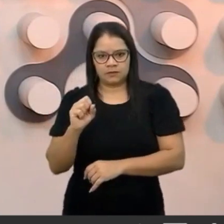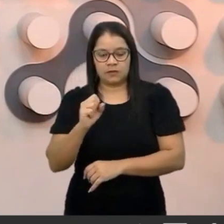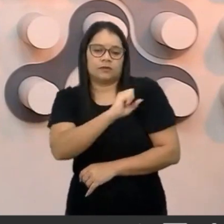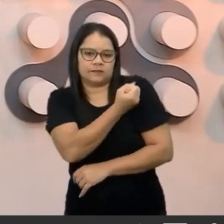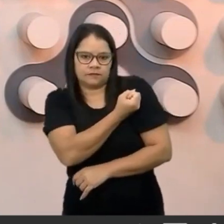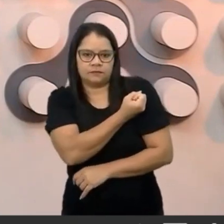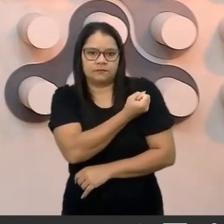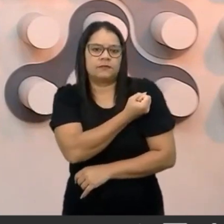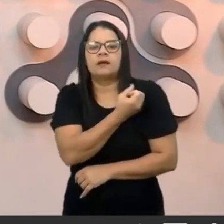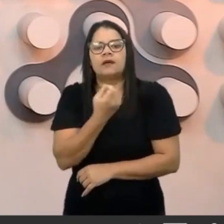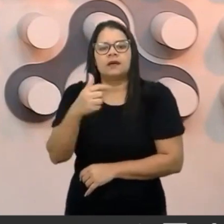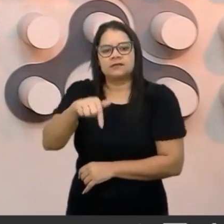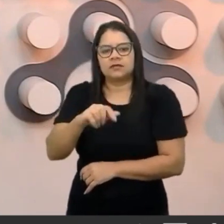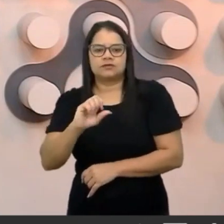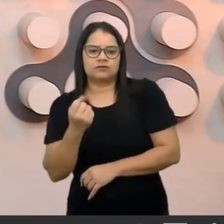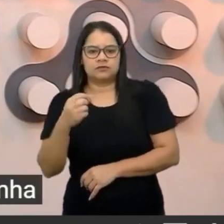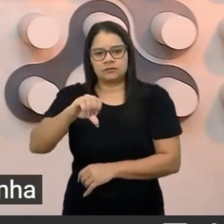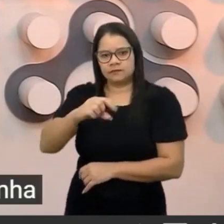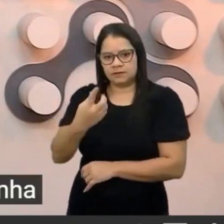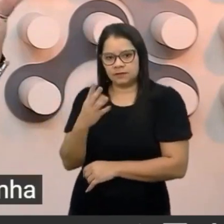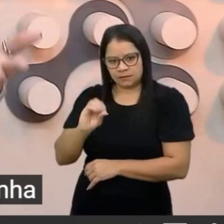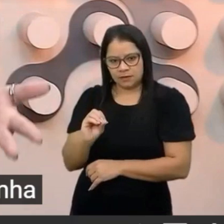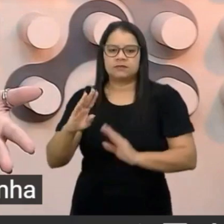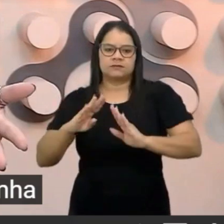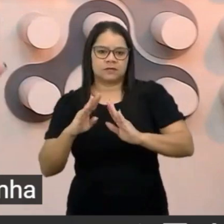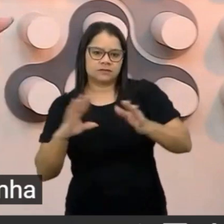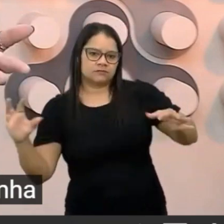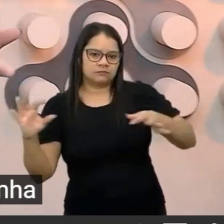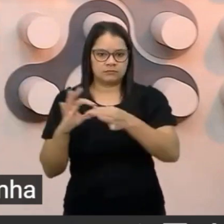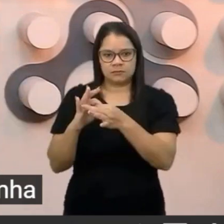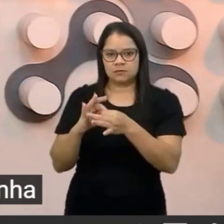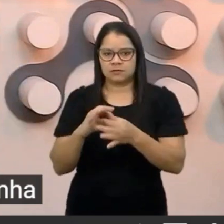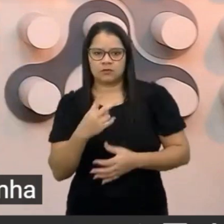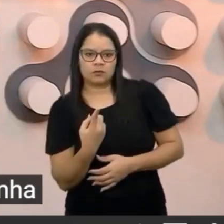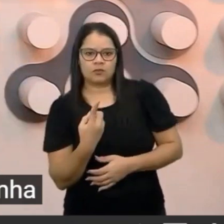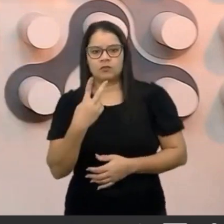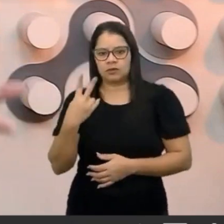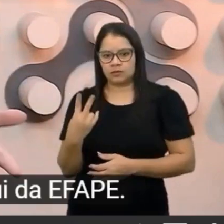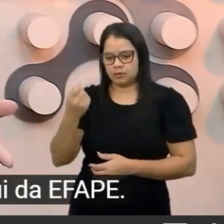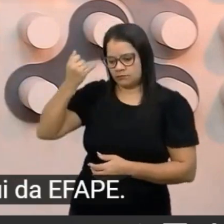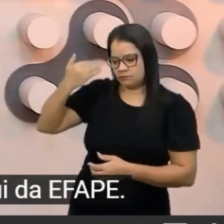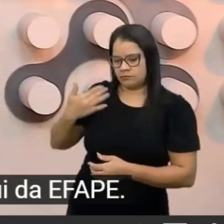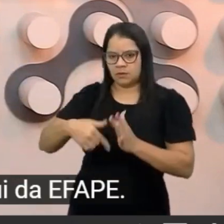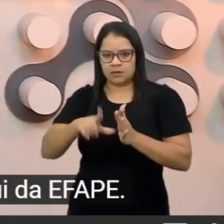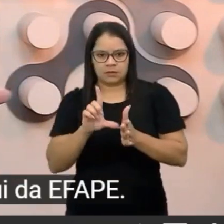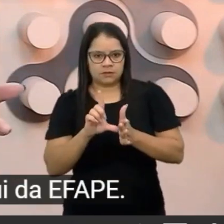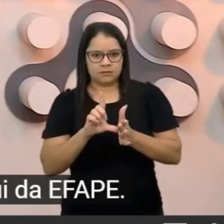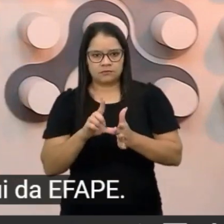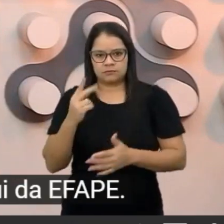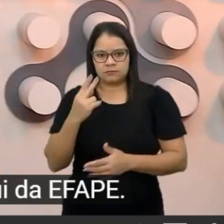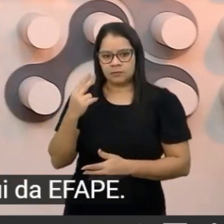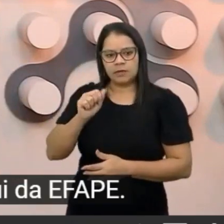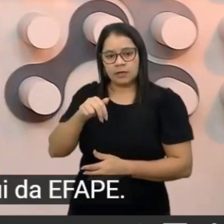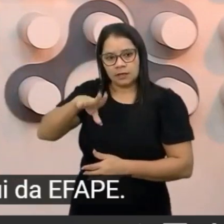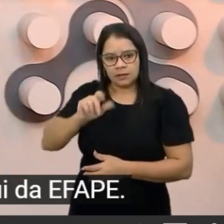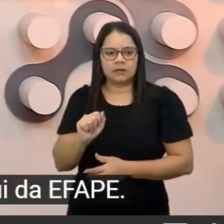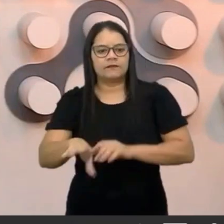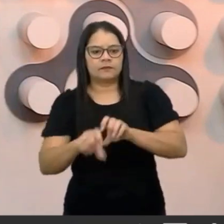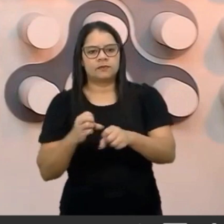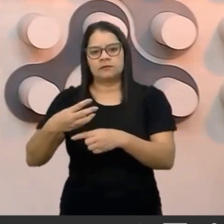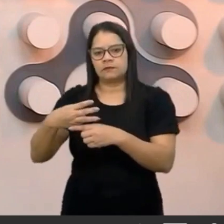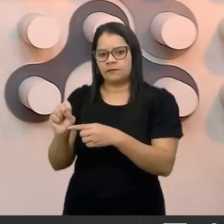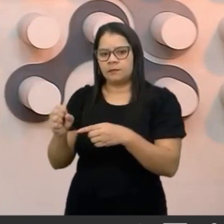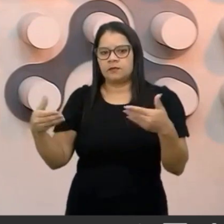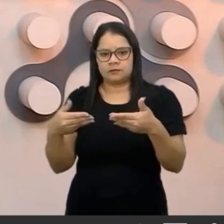7, 8, 9 e 10, Minha Casa Conectada, parte 1 e parte 2. Mas, primeiramente, vou fazer minha autodescrição. Meu nome é Ana Laura, sou formadora aqui da